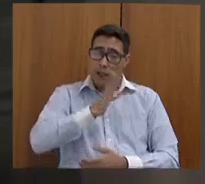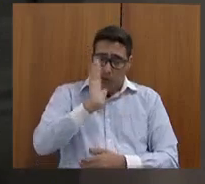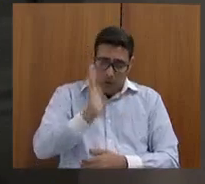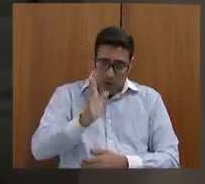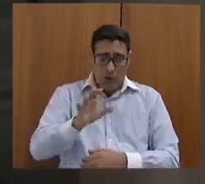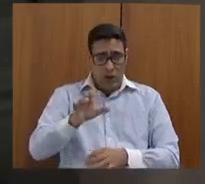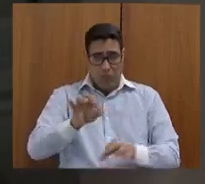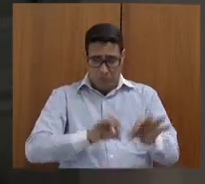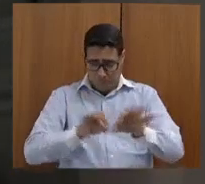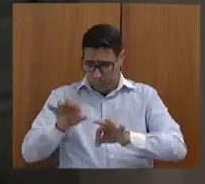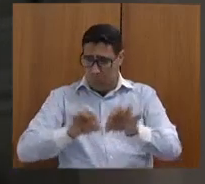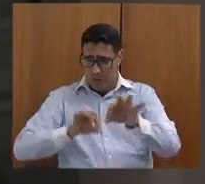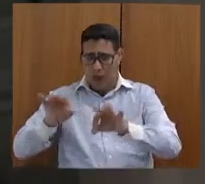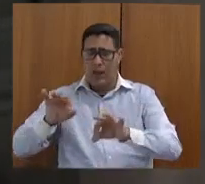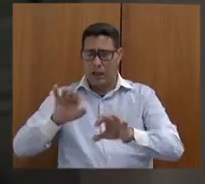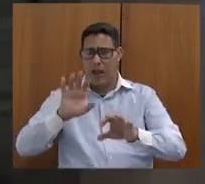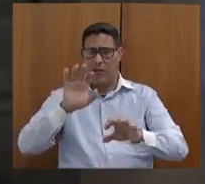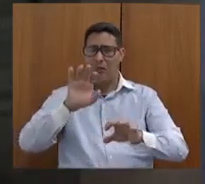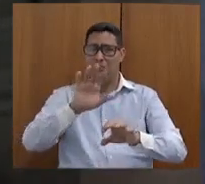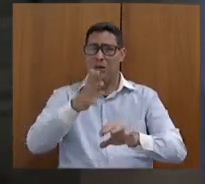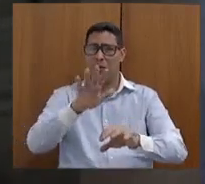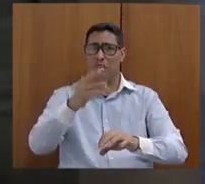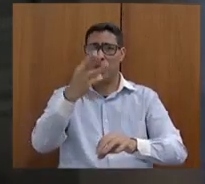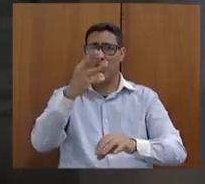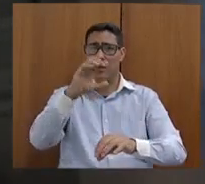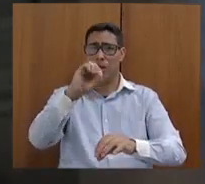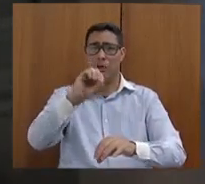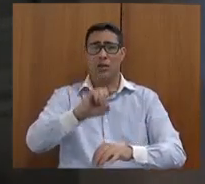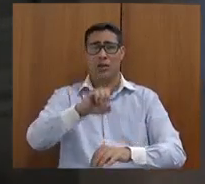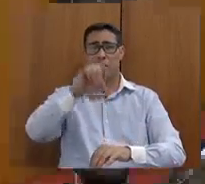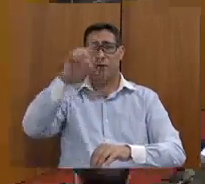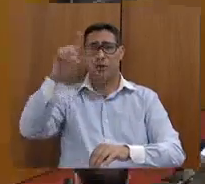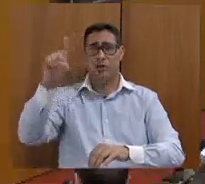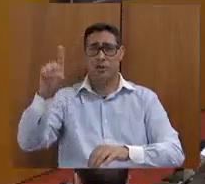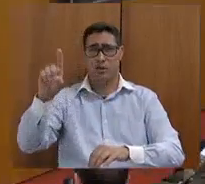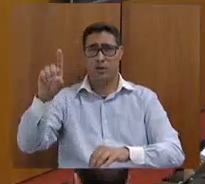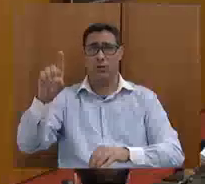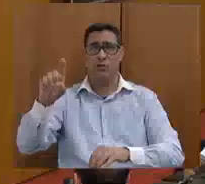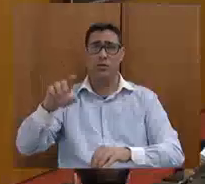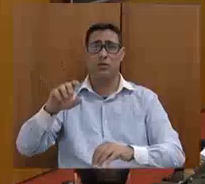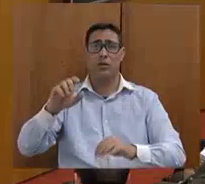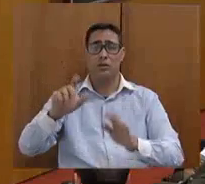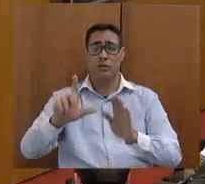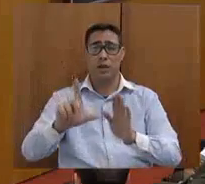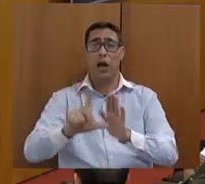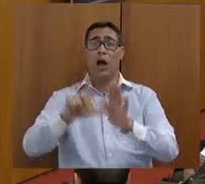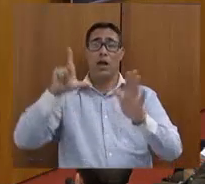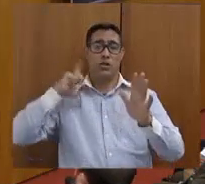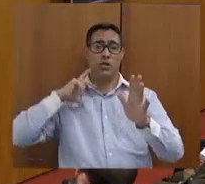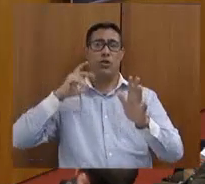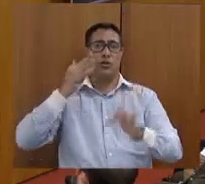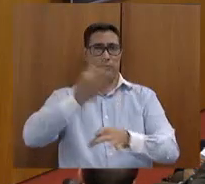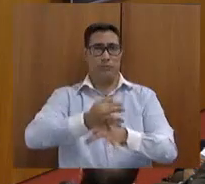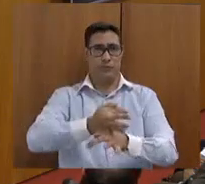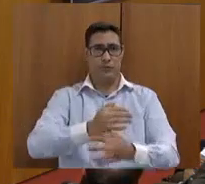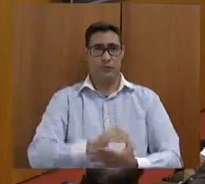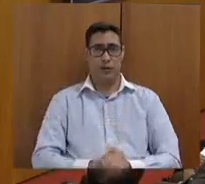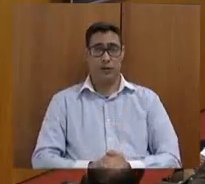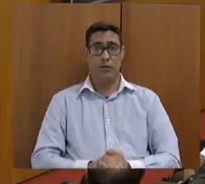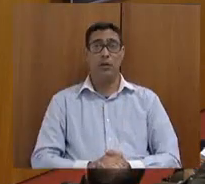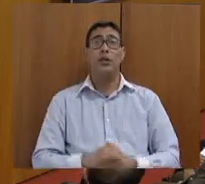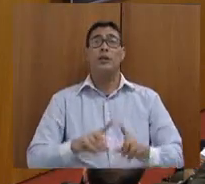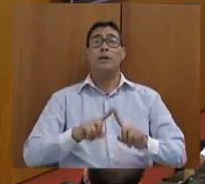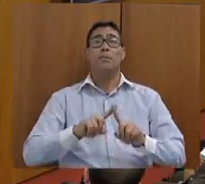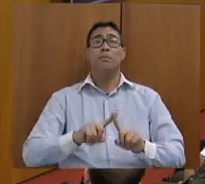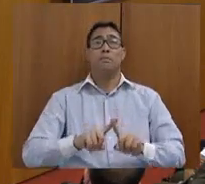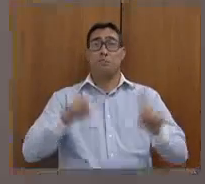Acho que em breve daqui é no máximo 30 dias não foi isso o deputado Beta secreto antes do recesso então agora nós